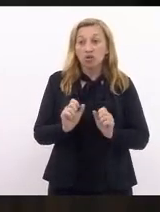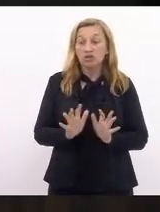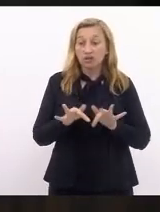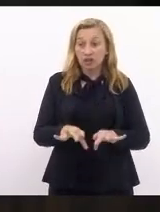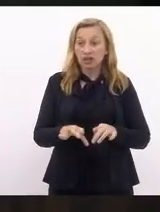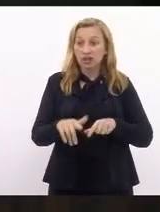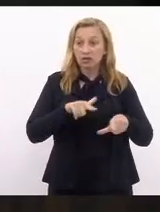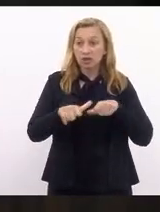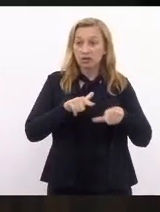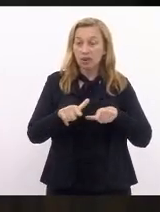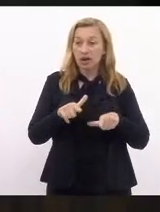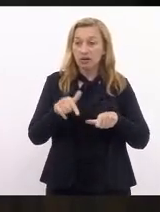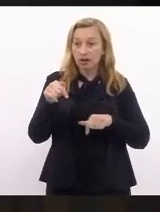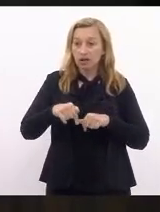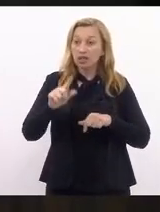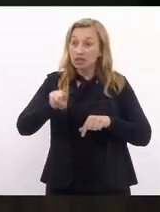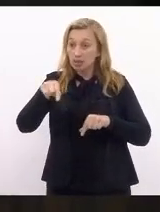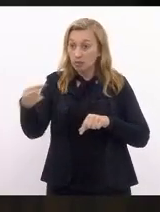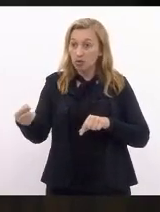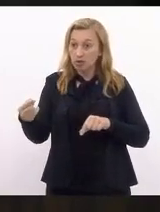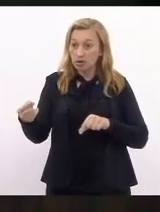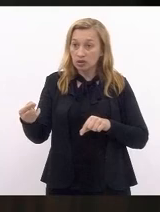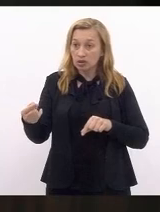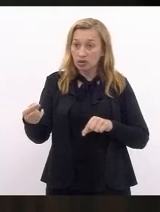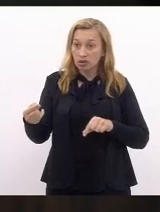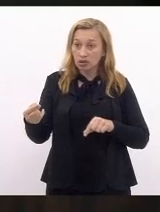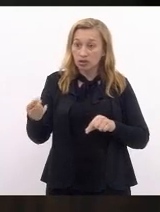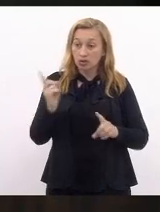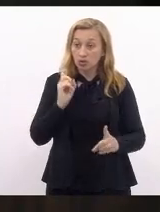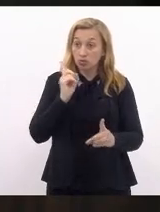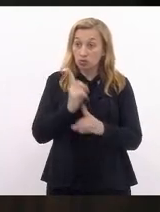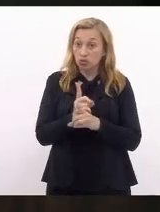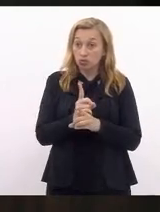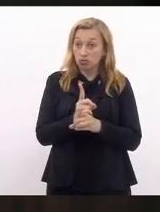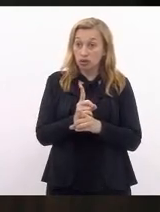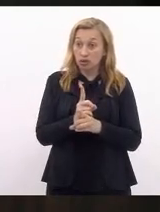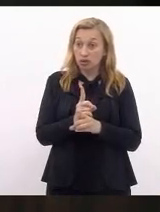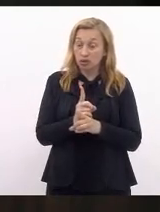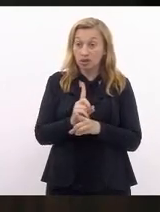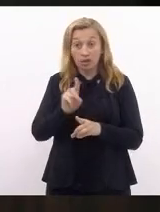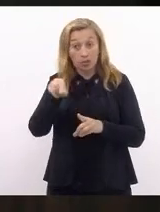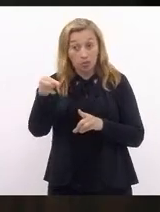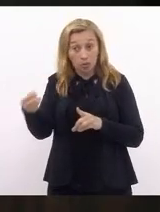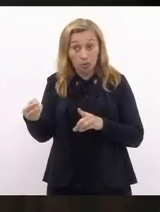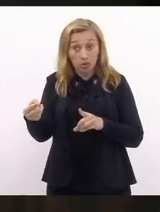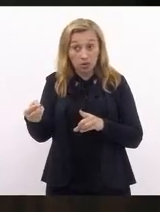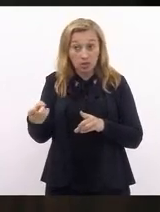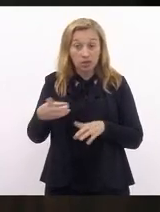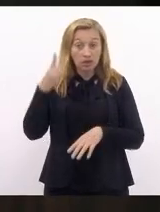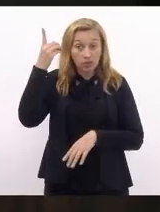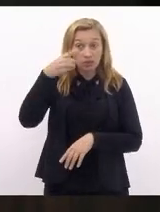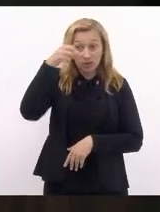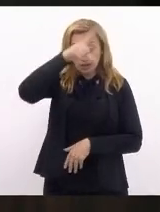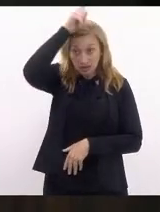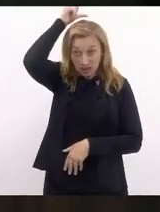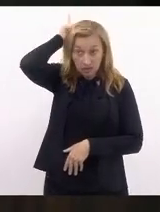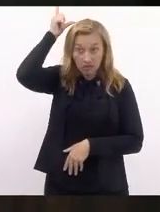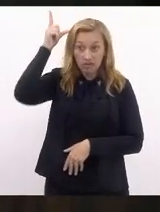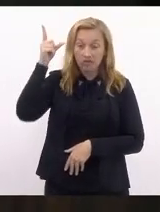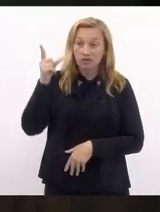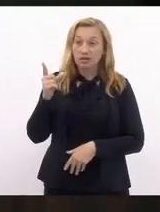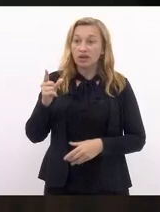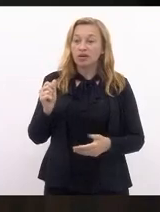possa encerrar os trabalhos aqui e depois nos encontrarmos mais tarde que o Deputado Luiz Paulo vai